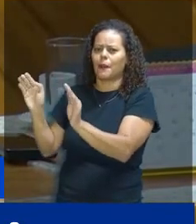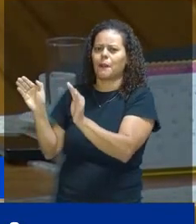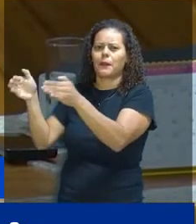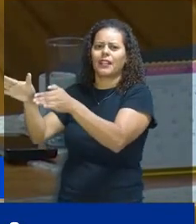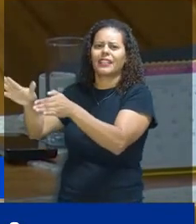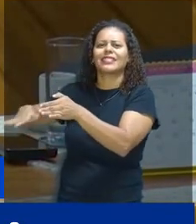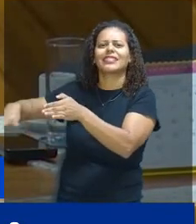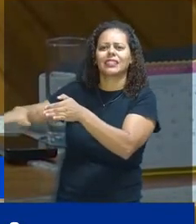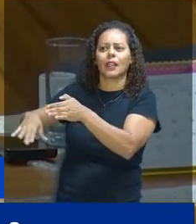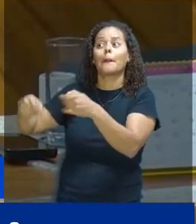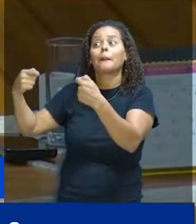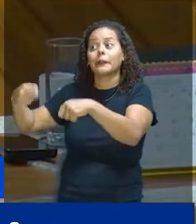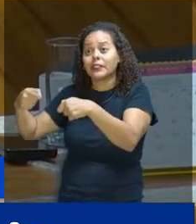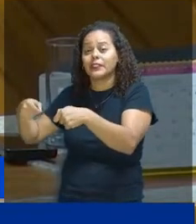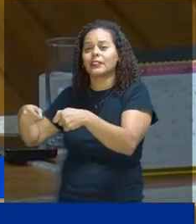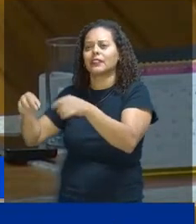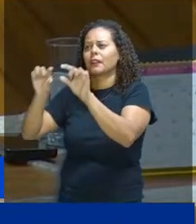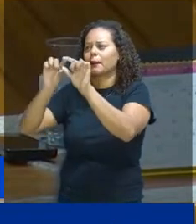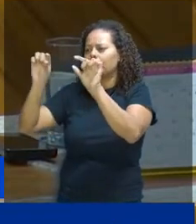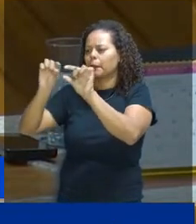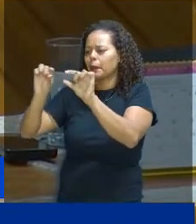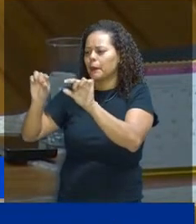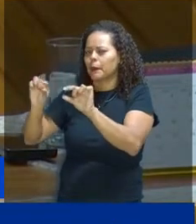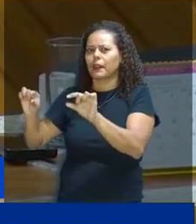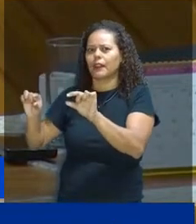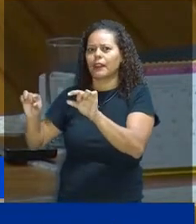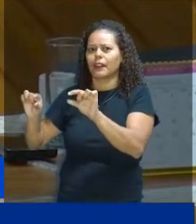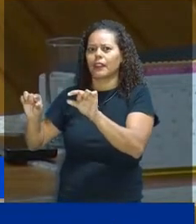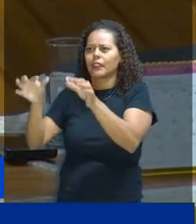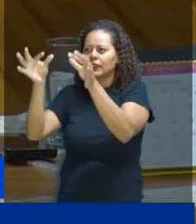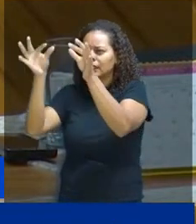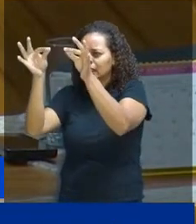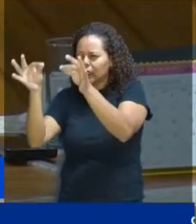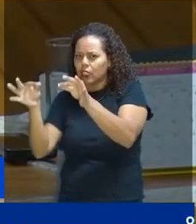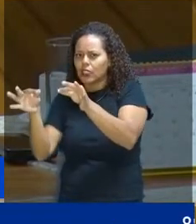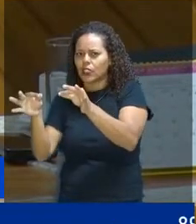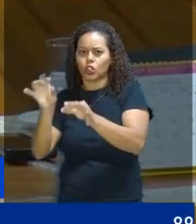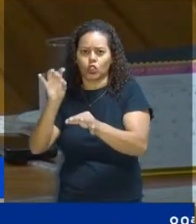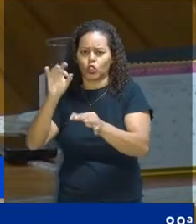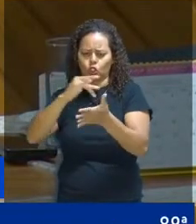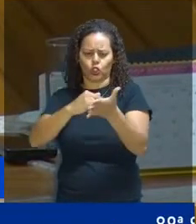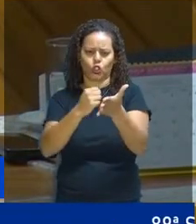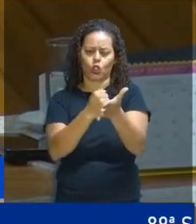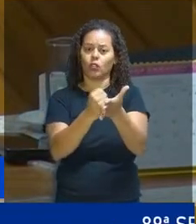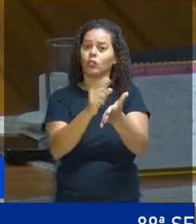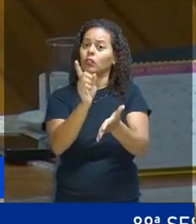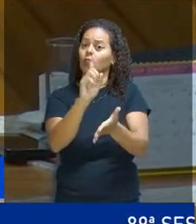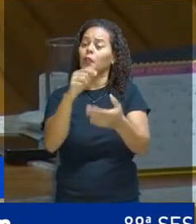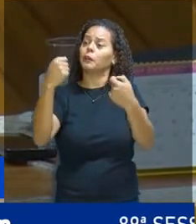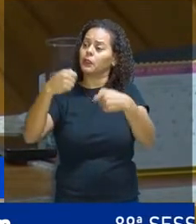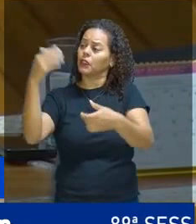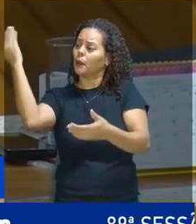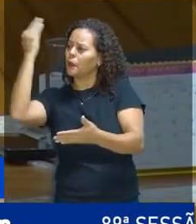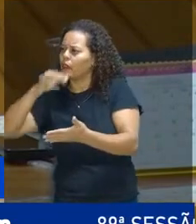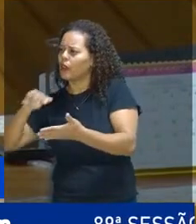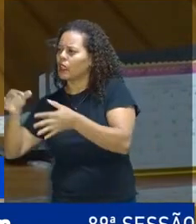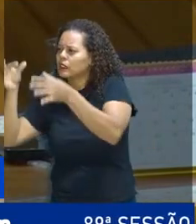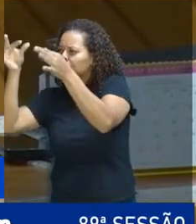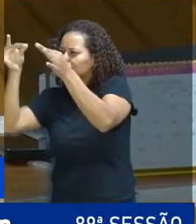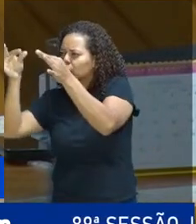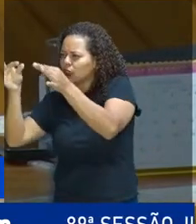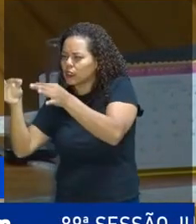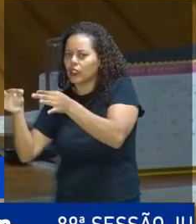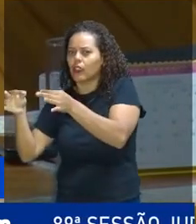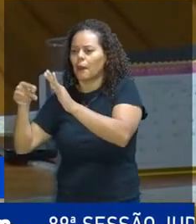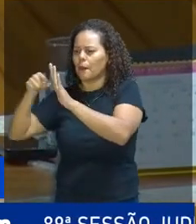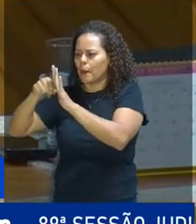estar presente na prestação de contas. Não basta o prestador apresentar a nota fiscal. Ele deve comprovar, nesse caso, sim, de